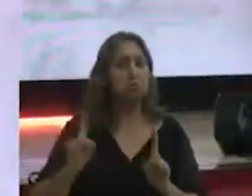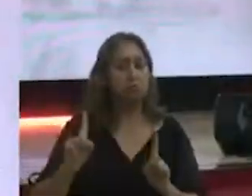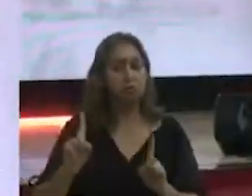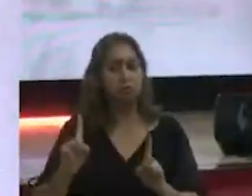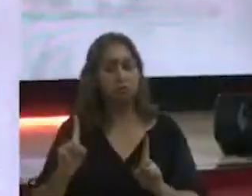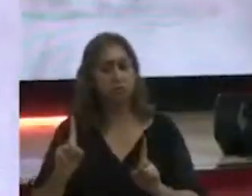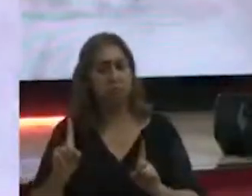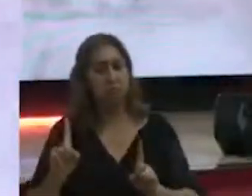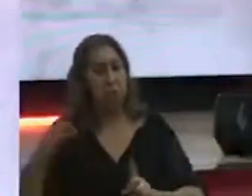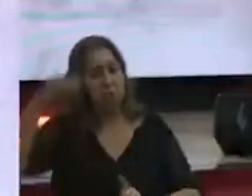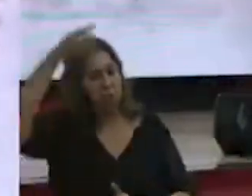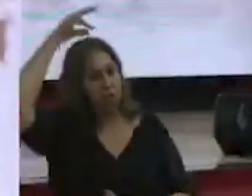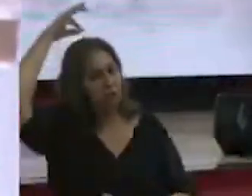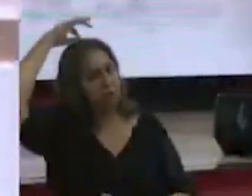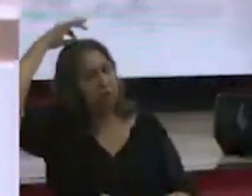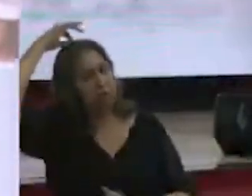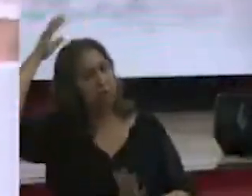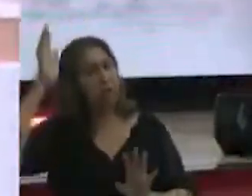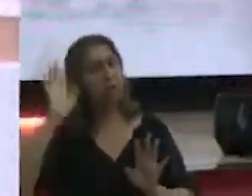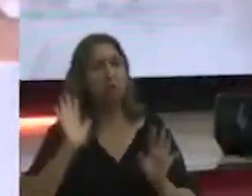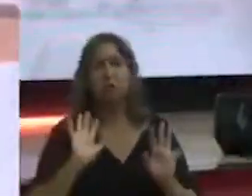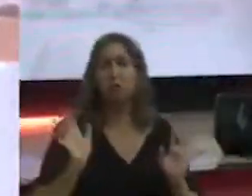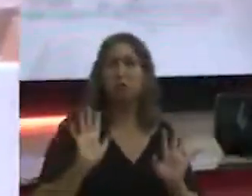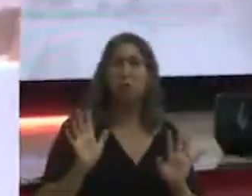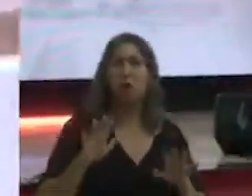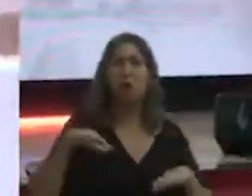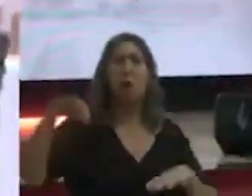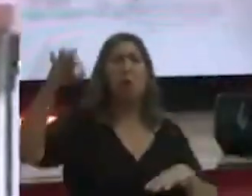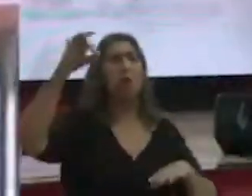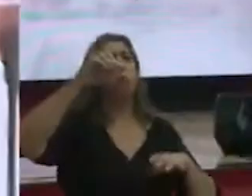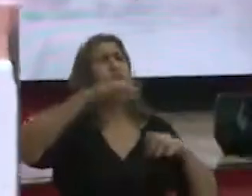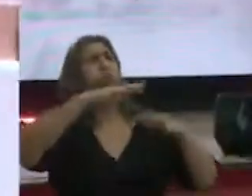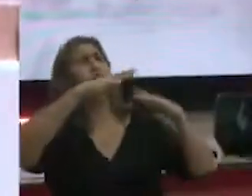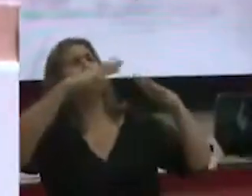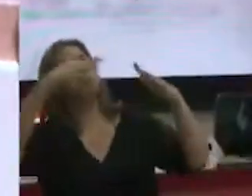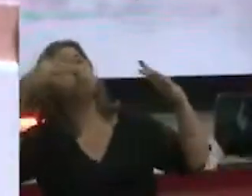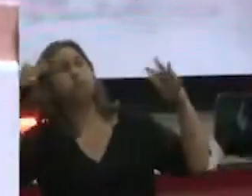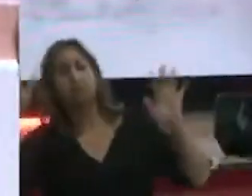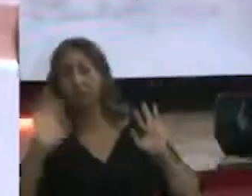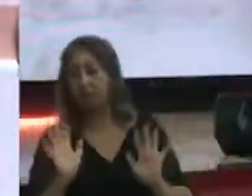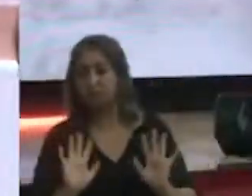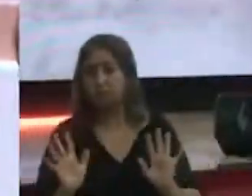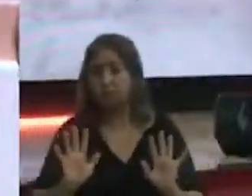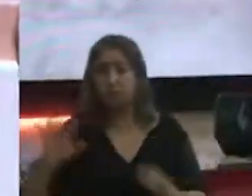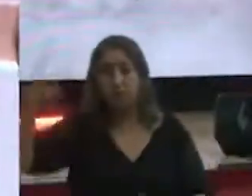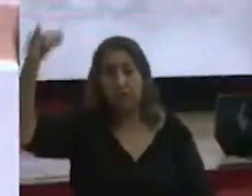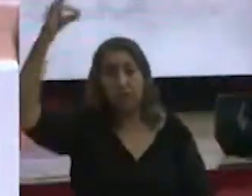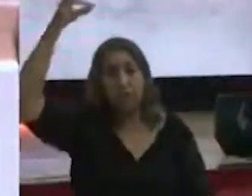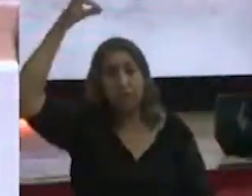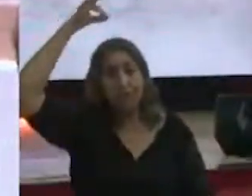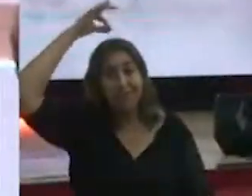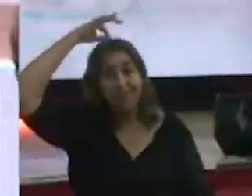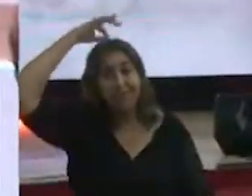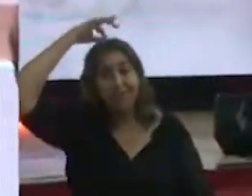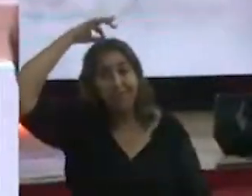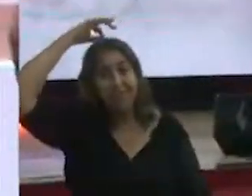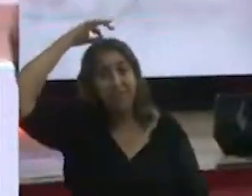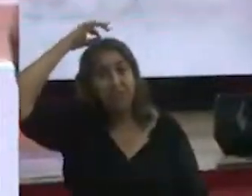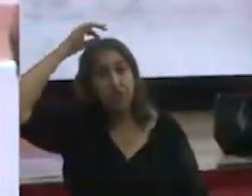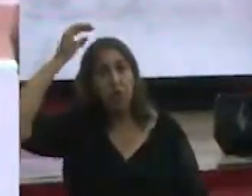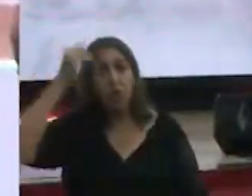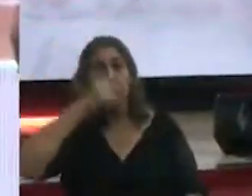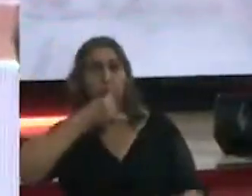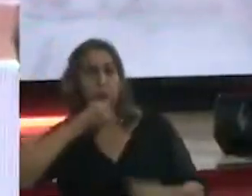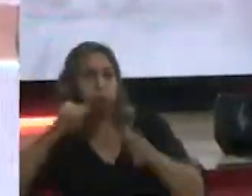sentimento o espírito santo não é um fluído o espírito santo não é uma corrente